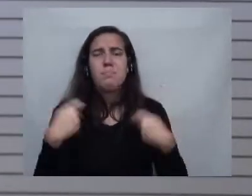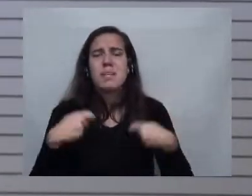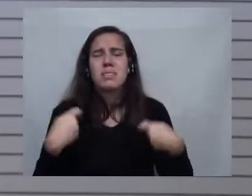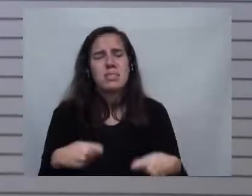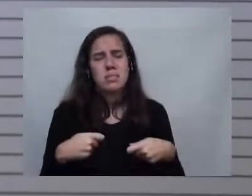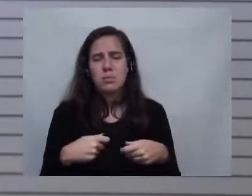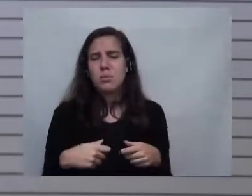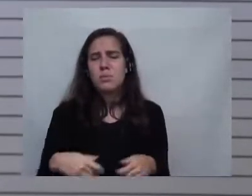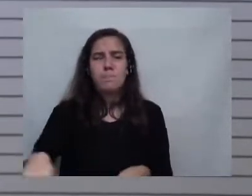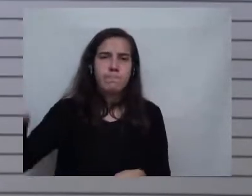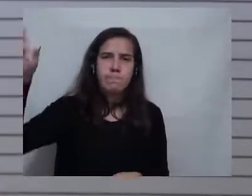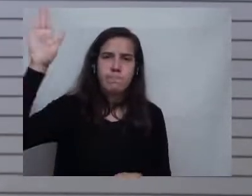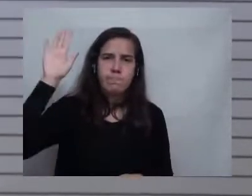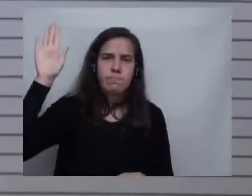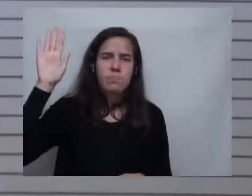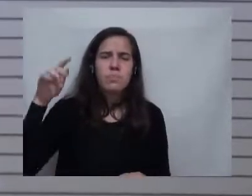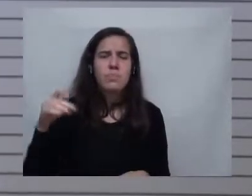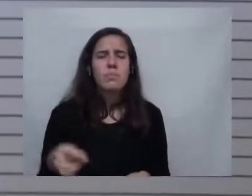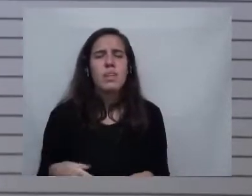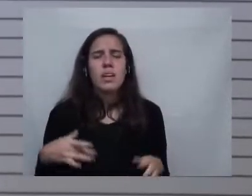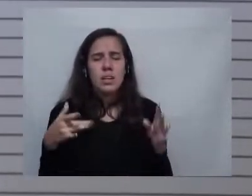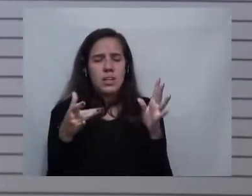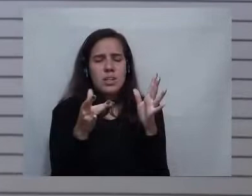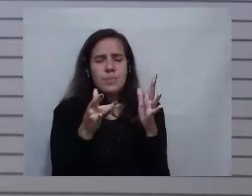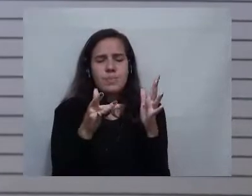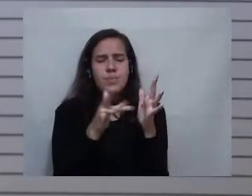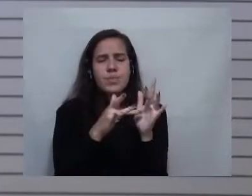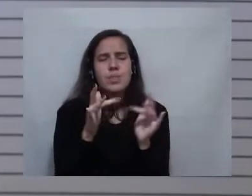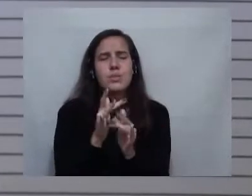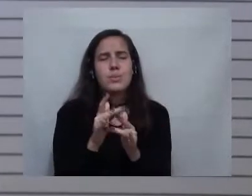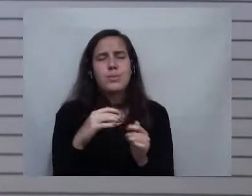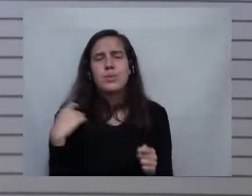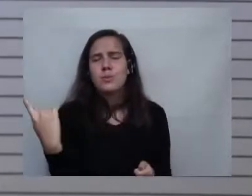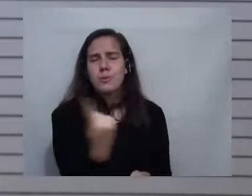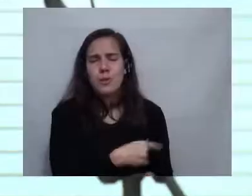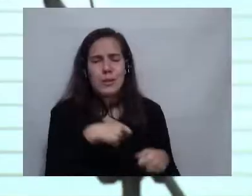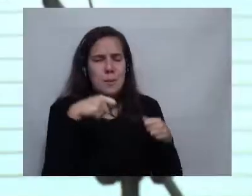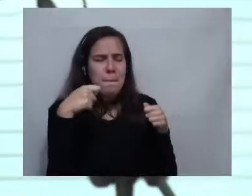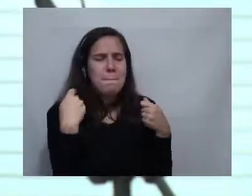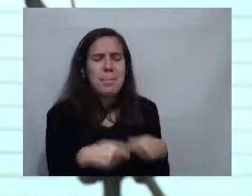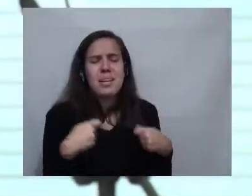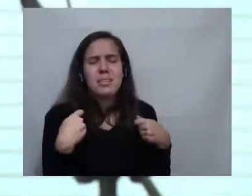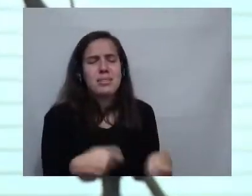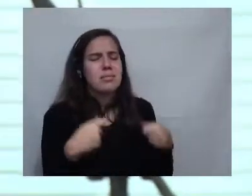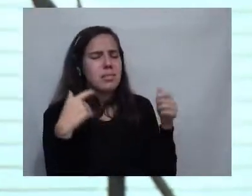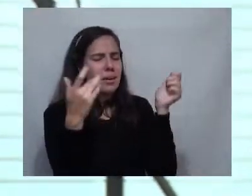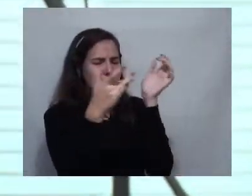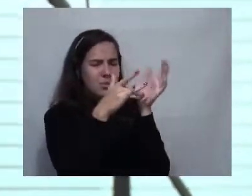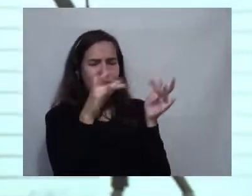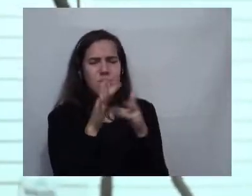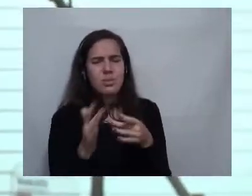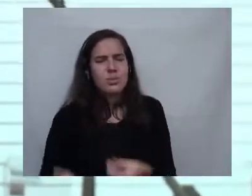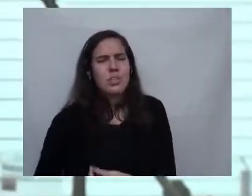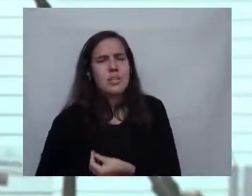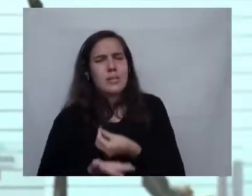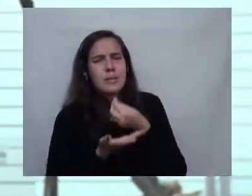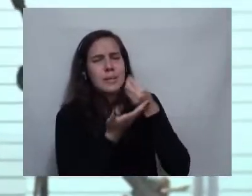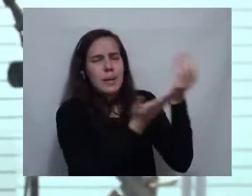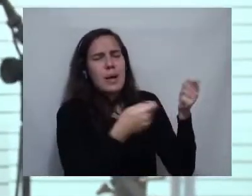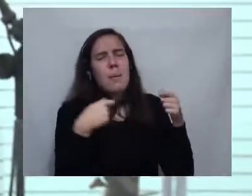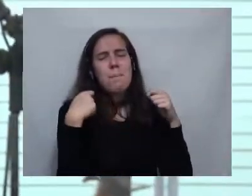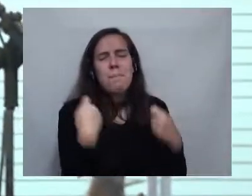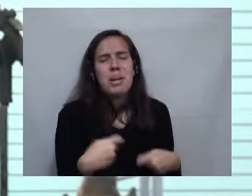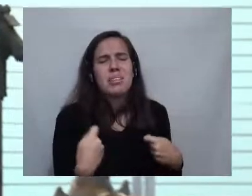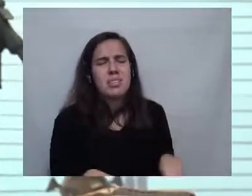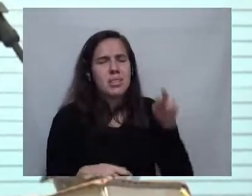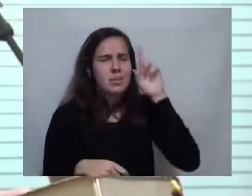senhor nós precisamos de ti e te entregamos a vida o senhor em nome de Jesus nós precisamos o senhor na